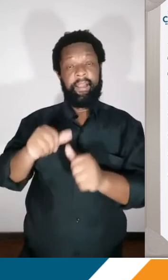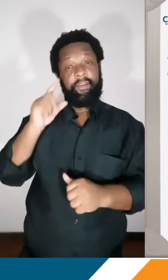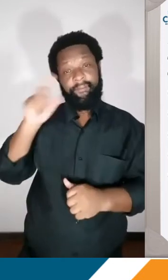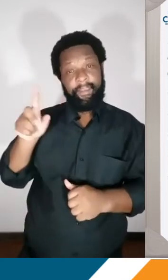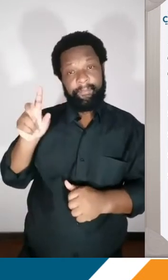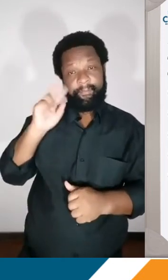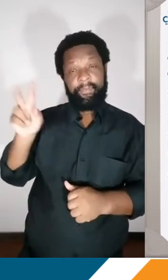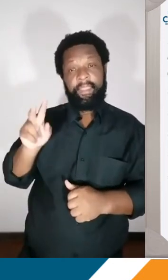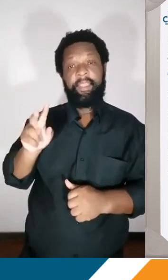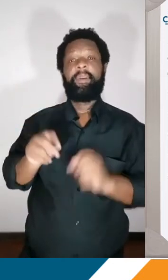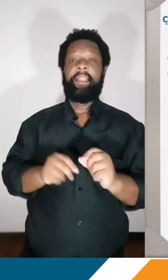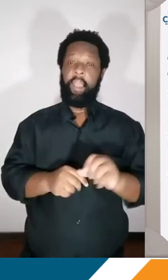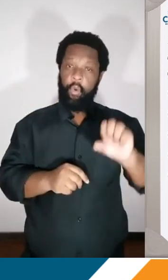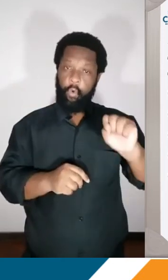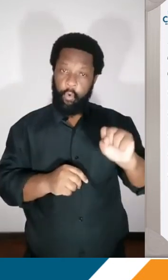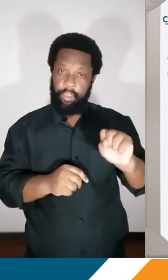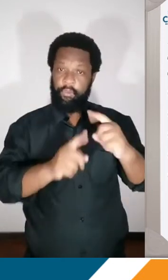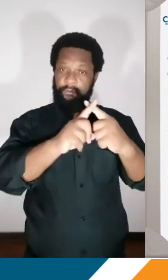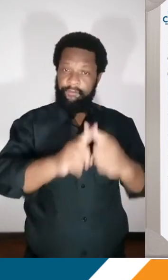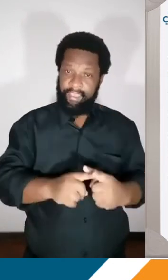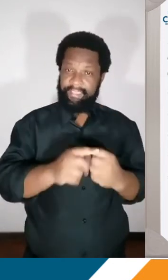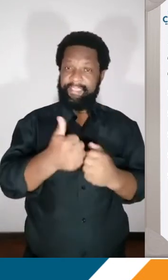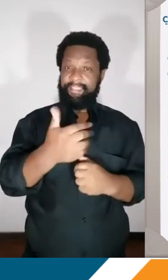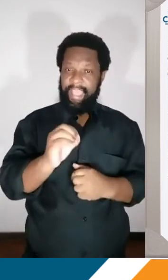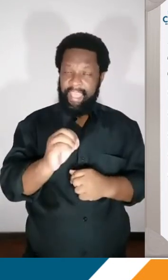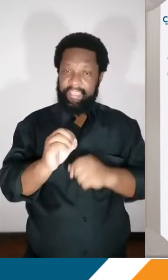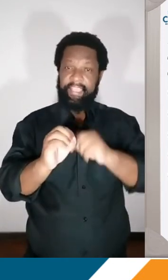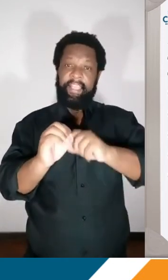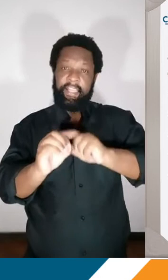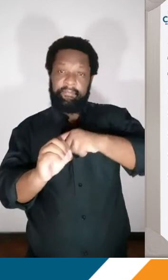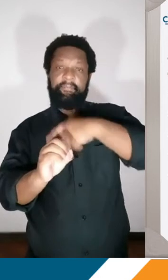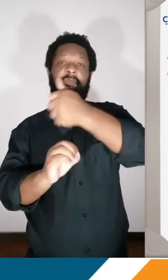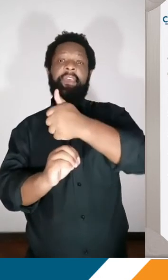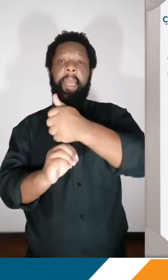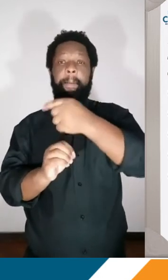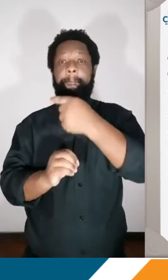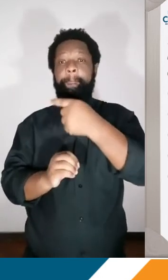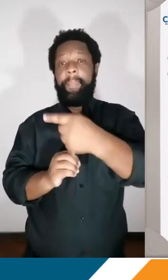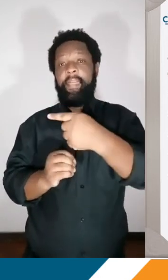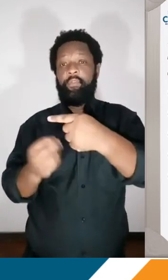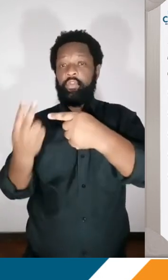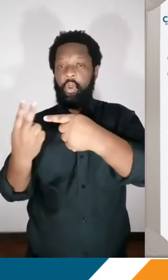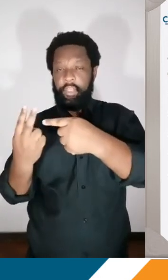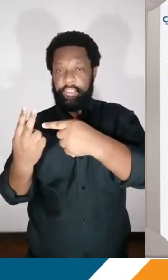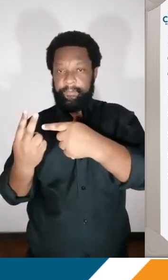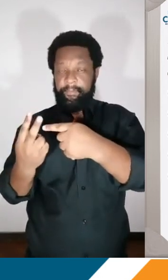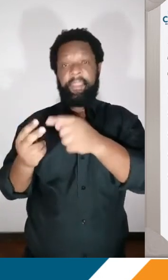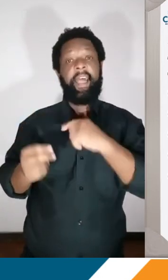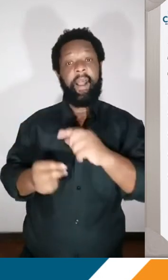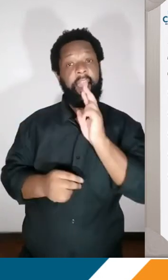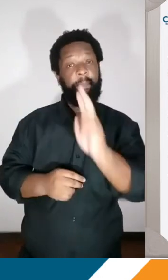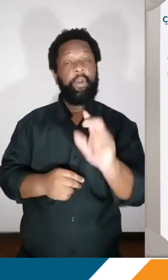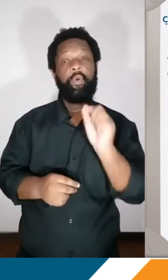Então, a gente vai ter 8 vezes 10 elevado a menos 2 joules. Então, a